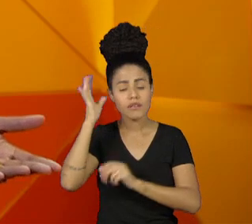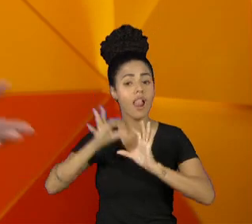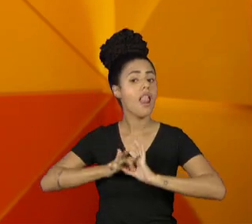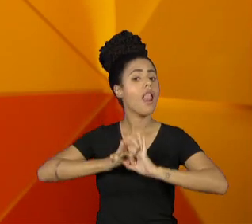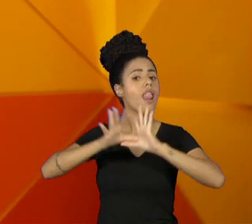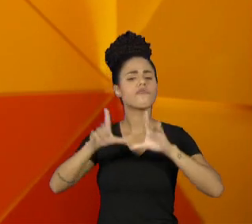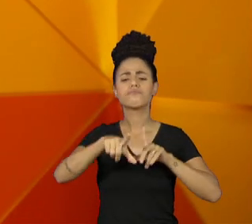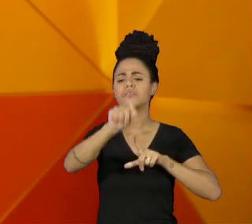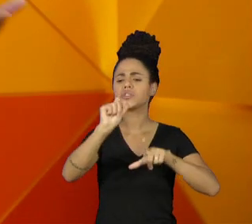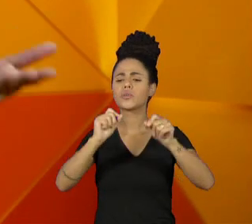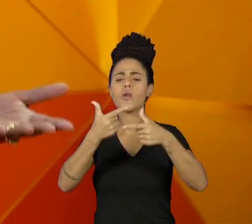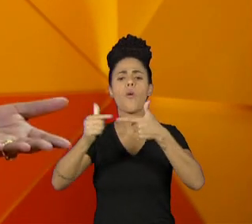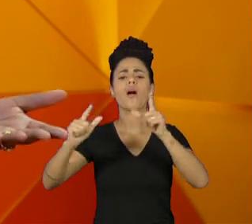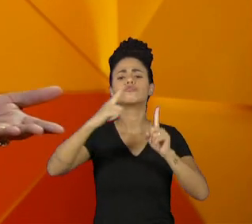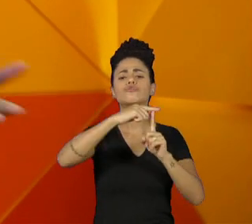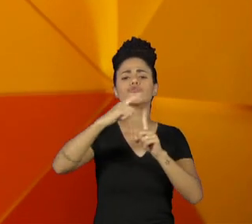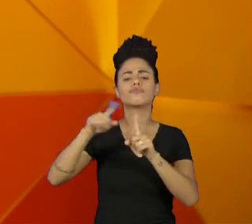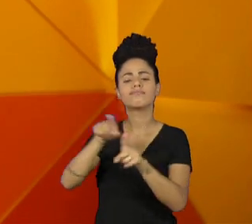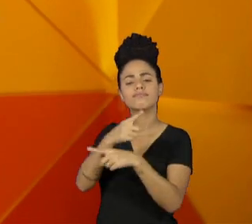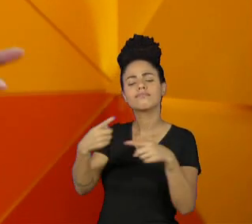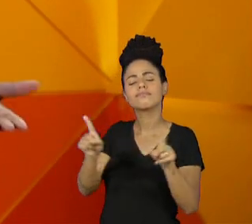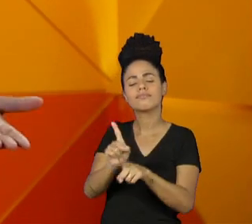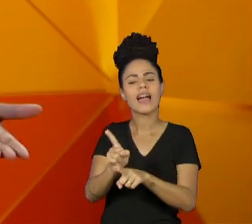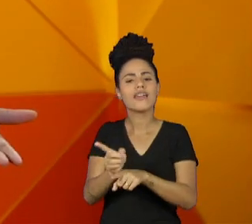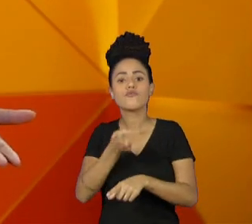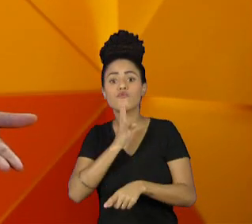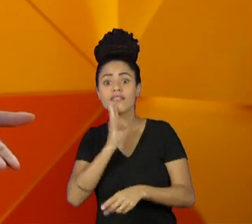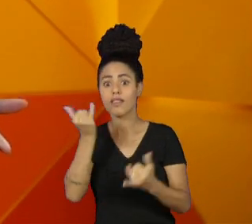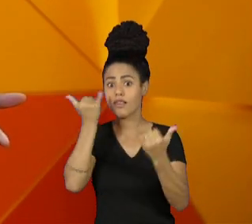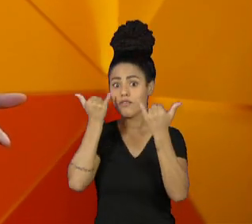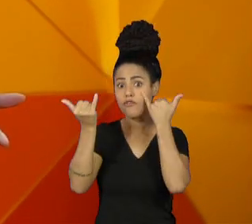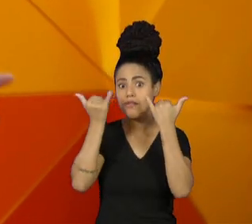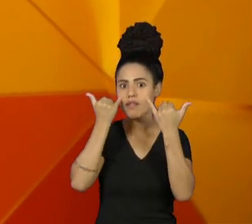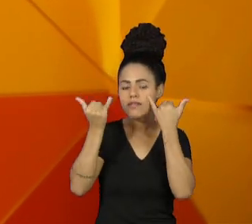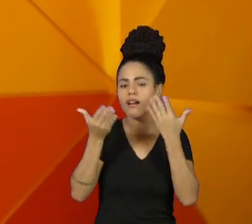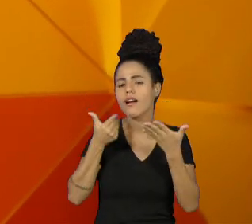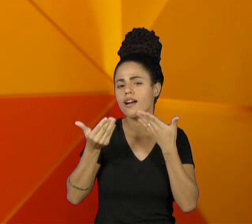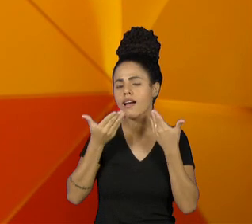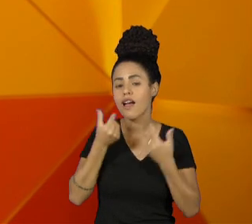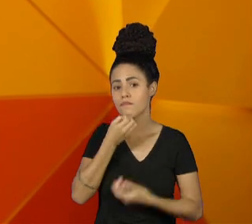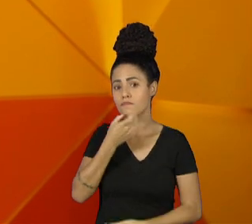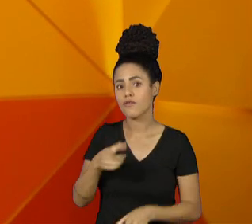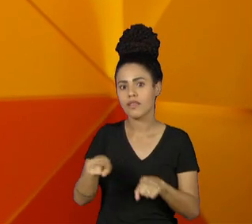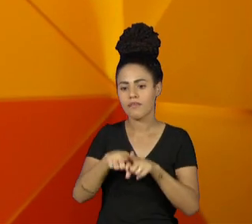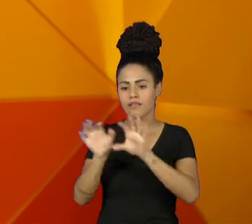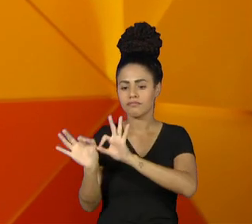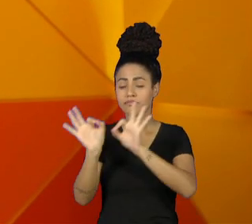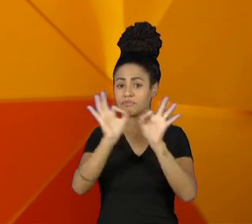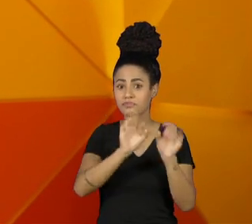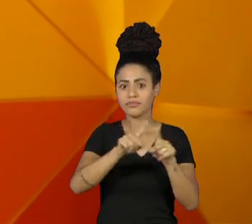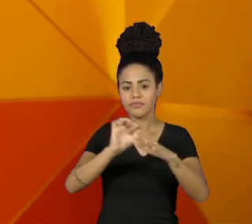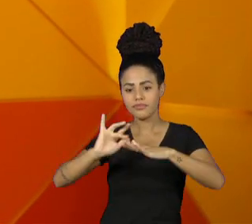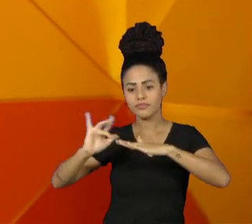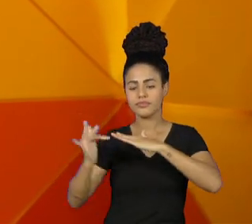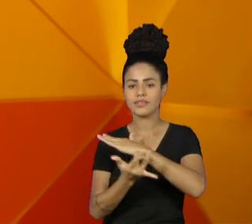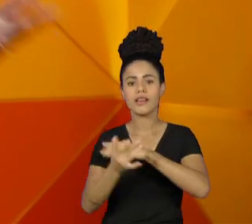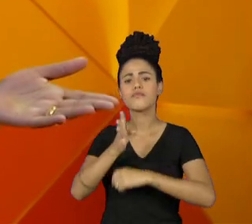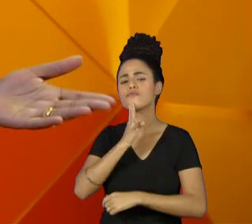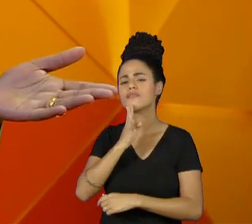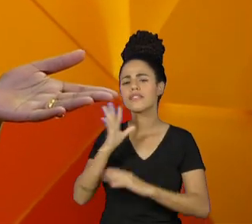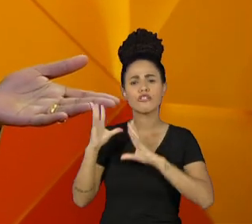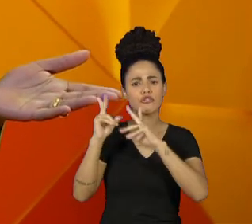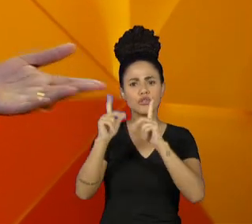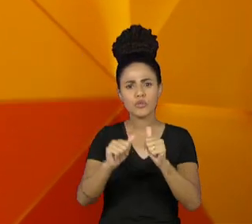música. Basta conhecer informação, como foi dito aqui. Acompanhe as nossas redes sociais para conhecer todo o